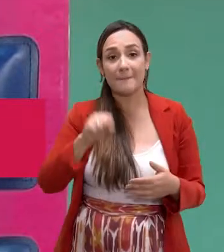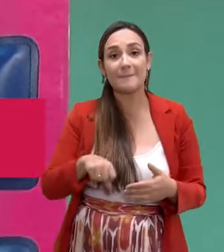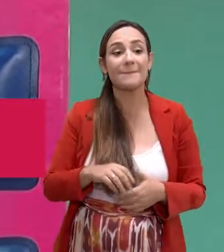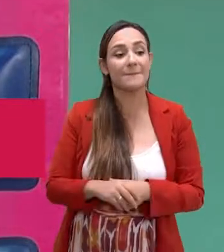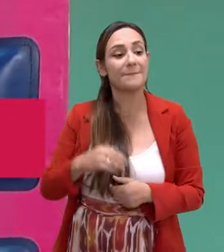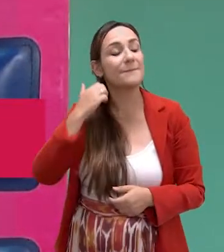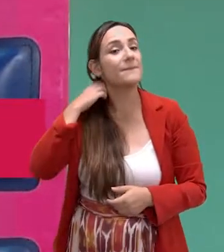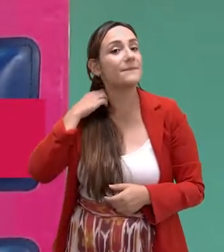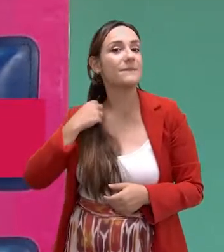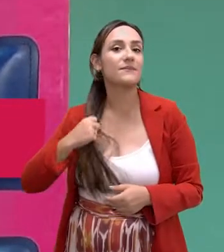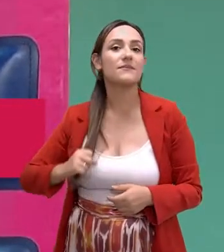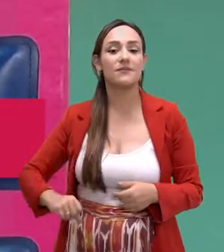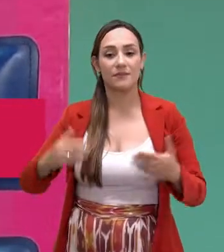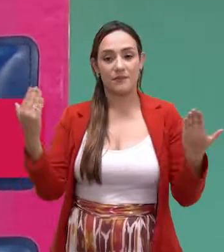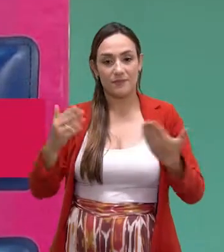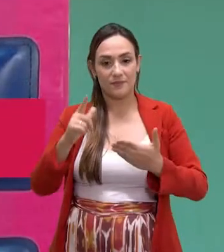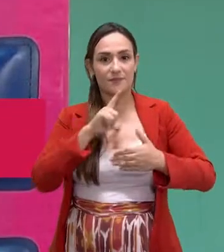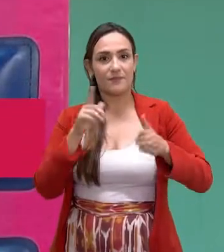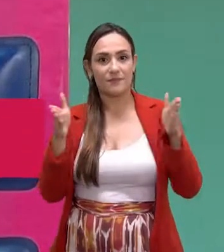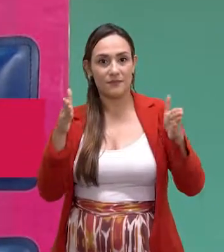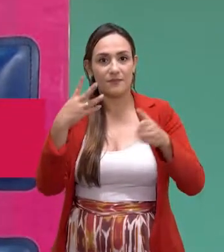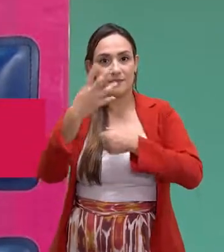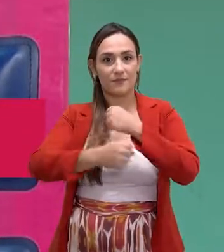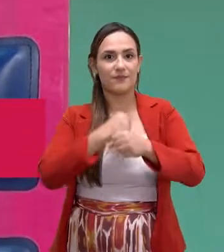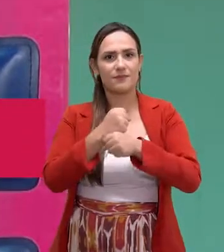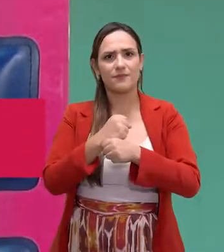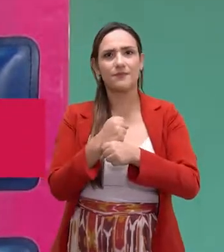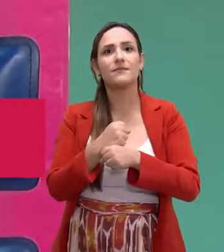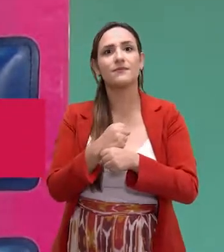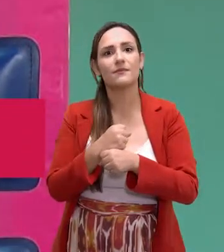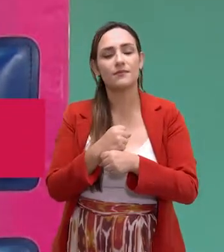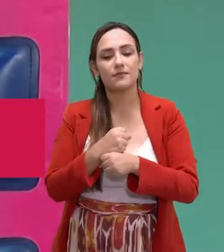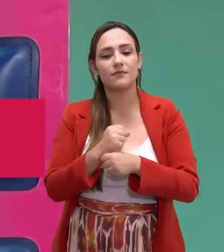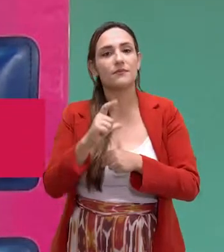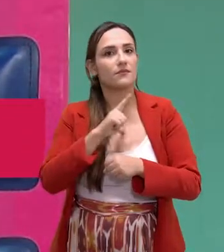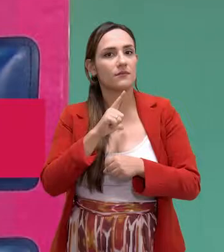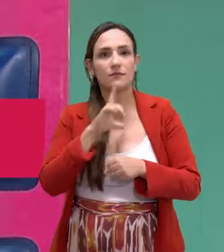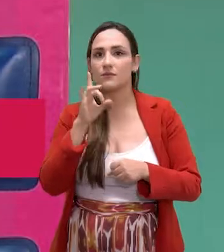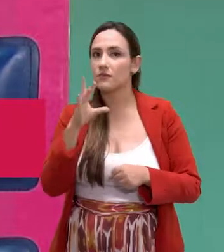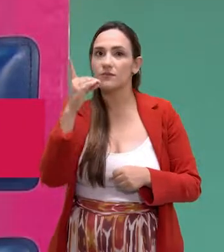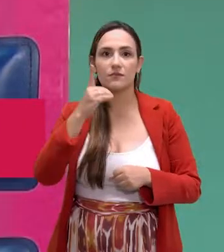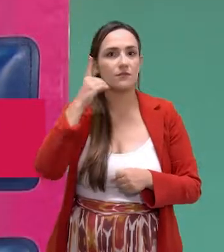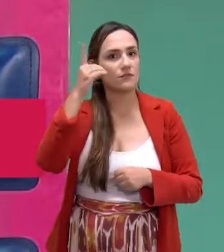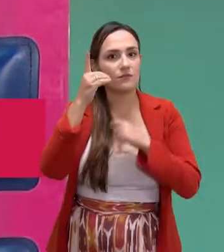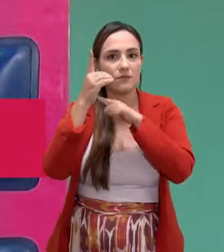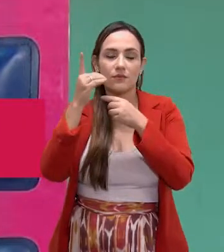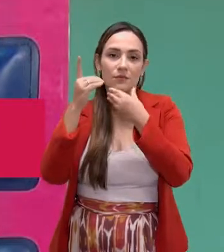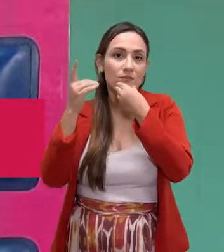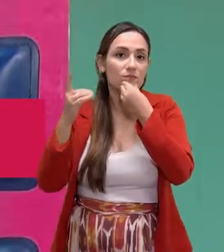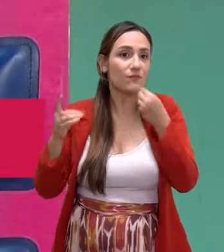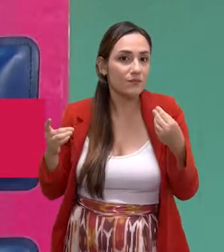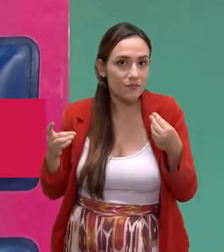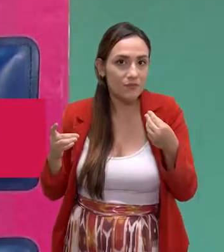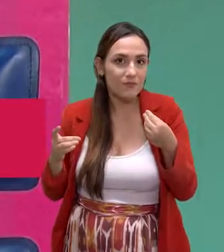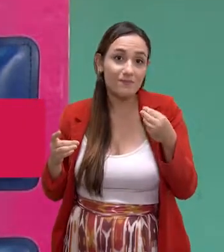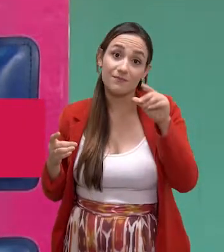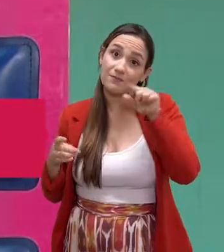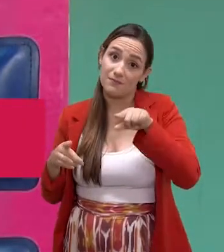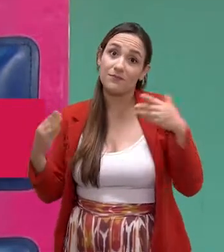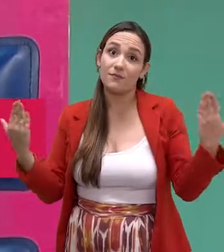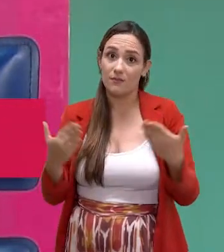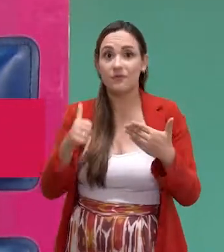Nessa legislatura, né, até pouco tempo, nós tínhamos só deputados homens, né? A deputada Mara